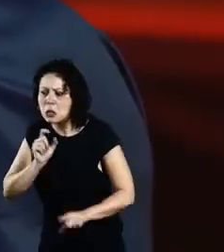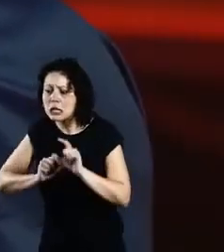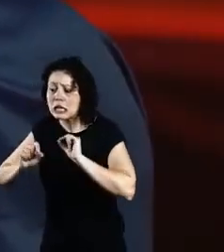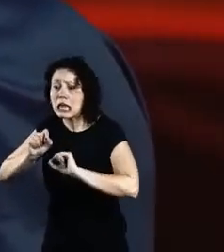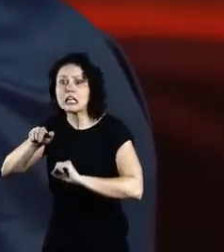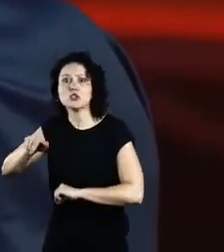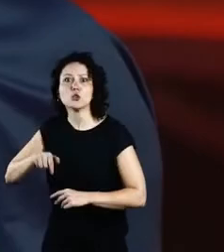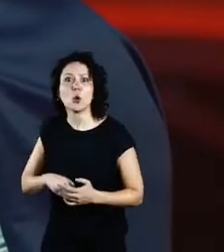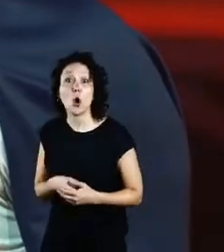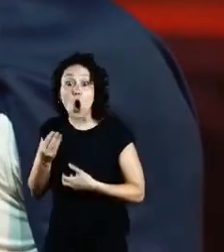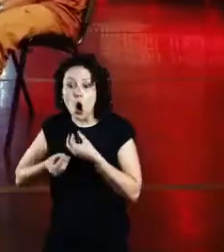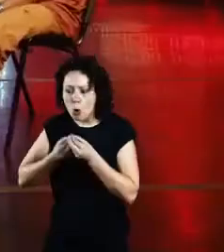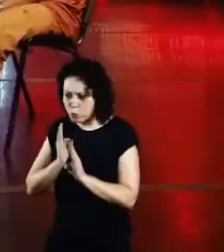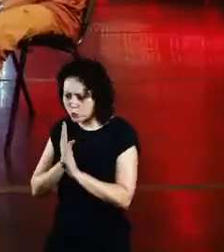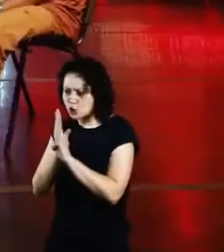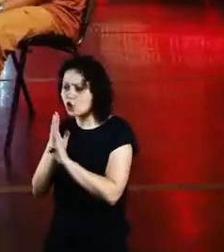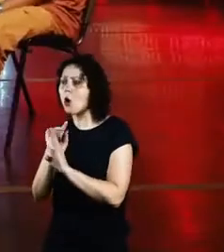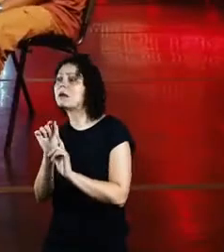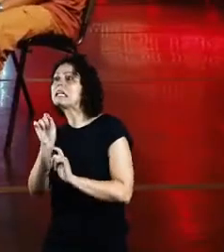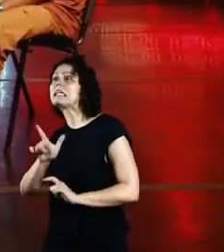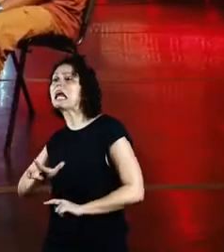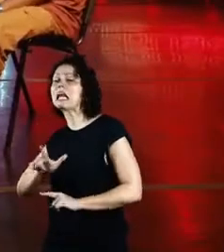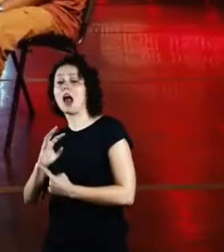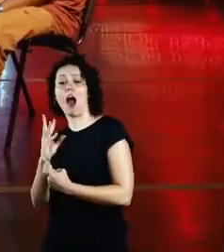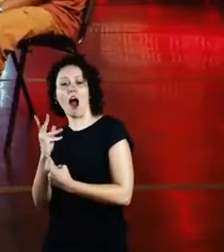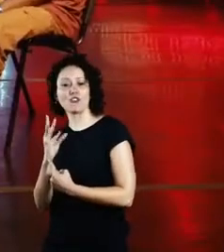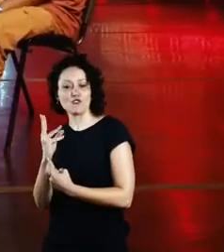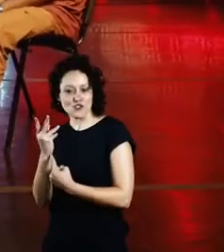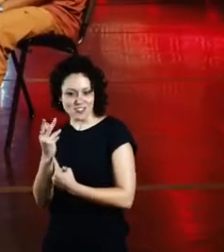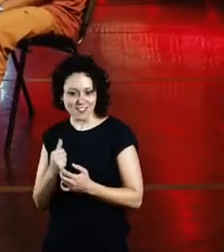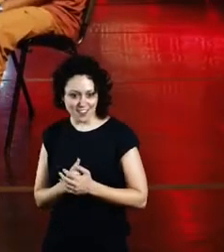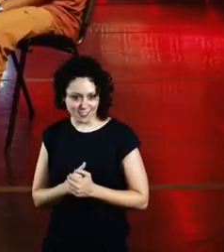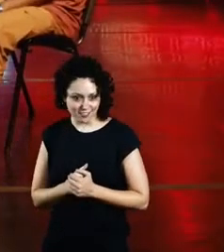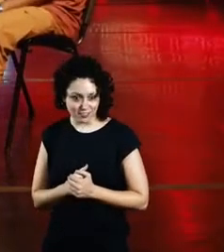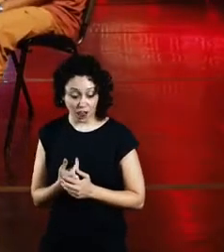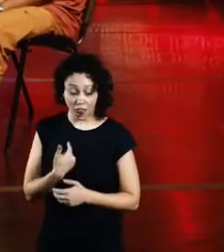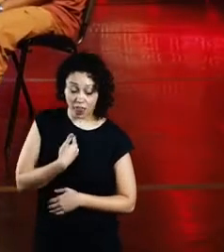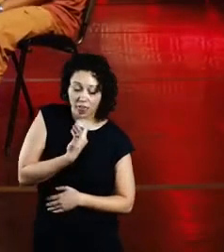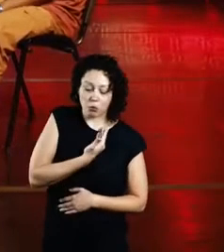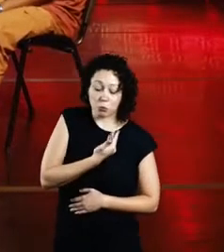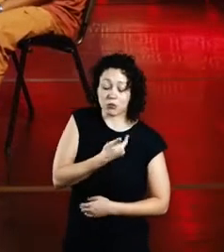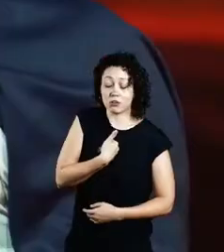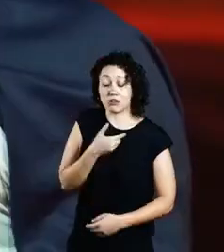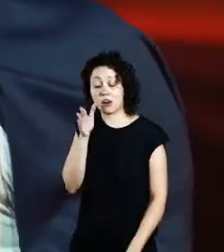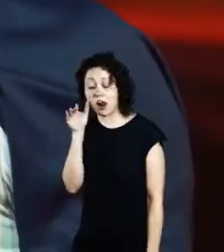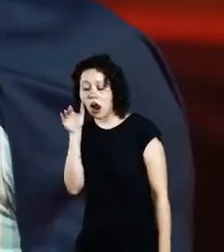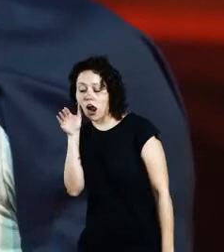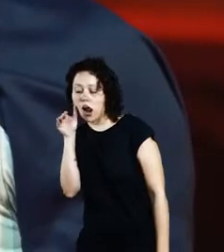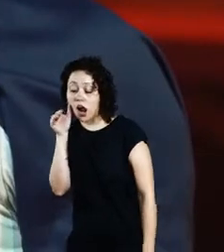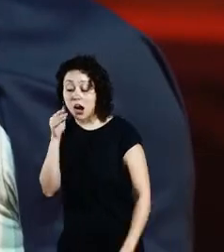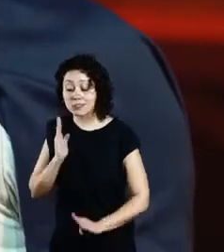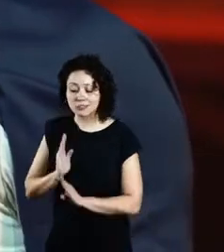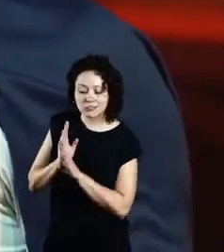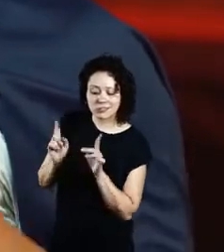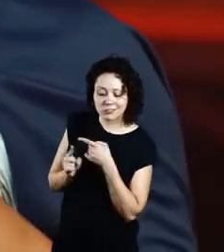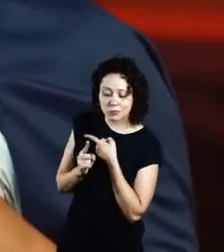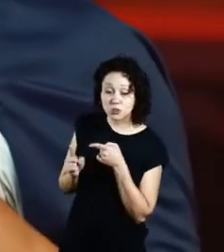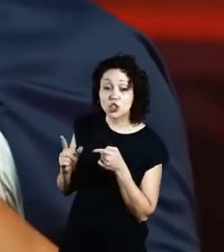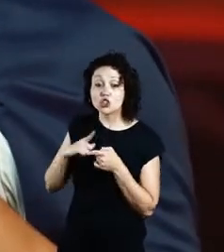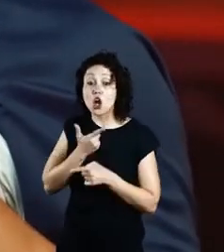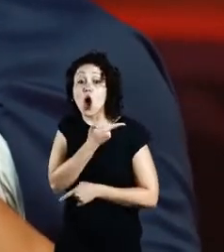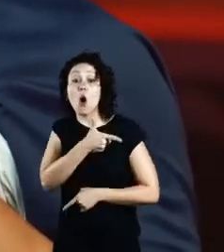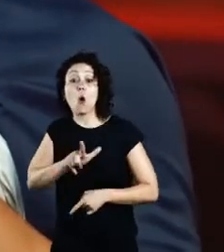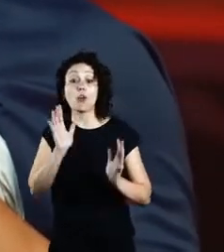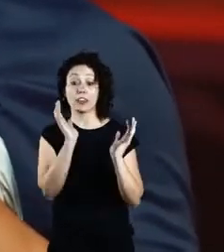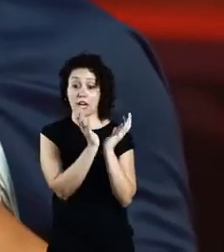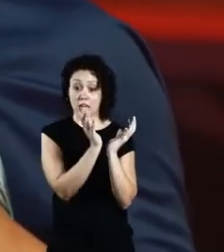do Luizão, pra poder chegar lá na entranha e sapiar. Porque tinha as outras equipes. Só eu